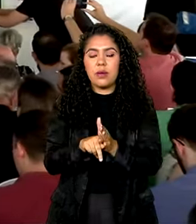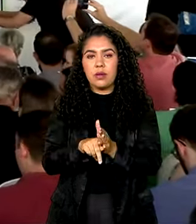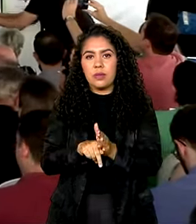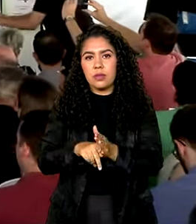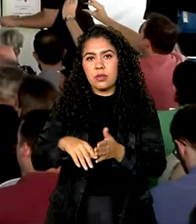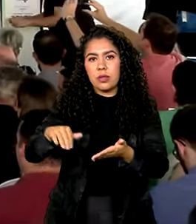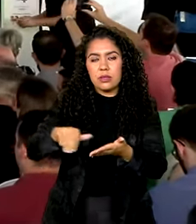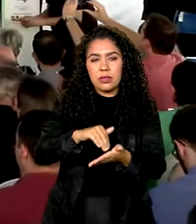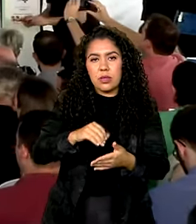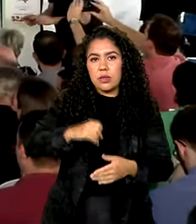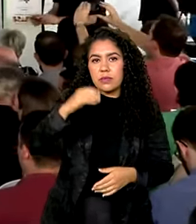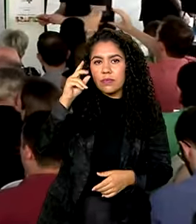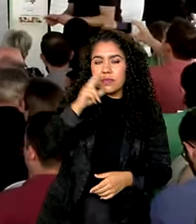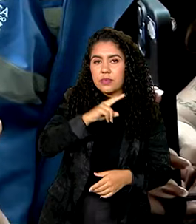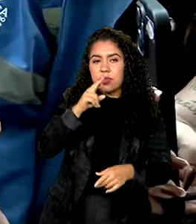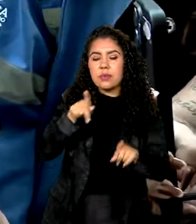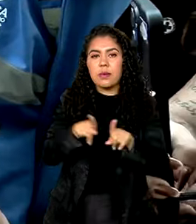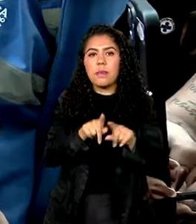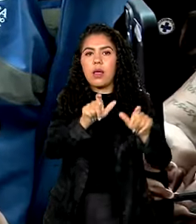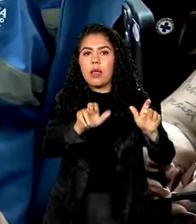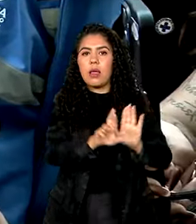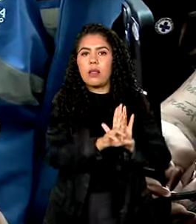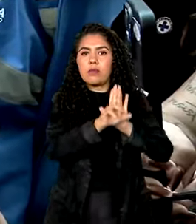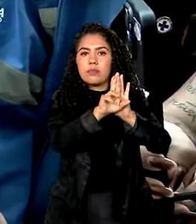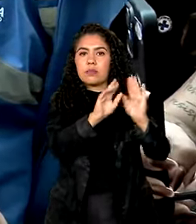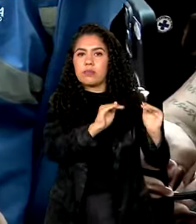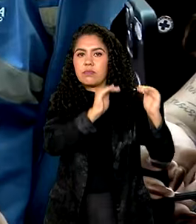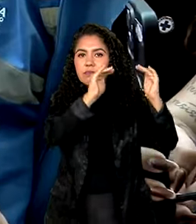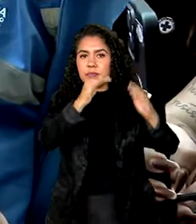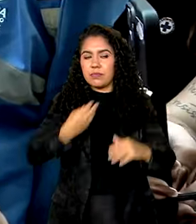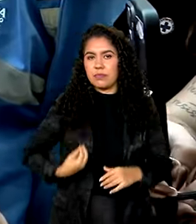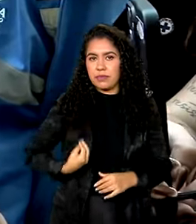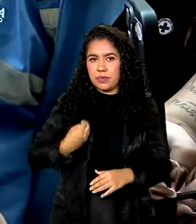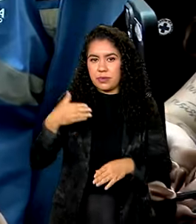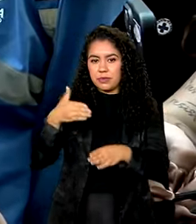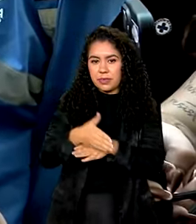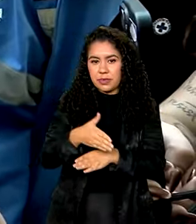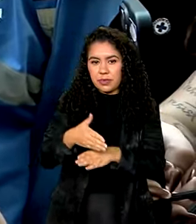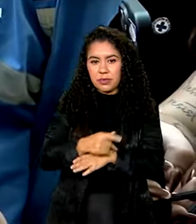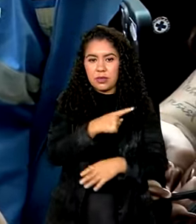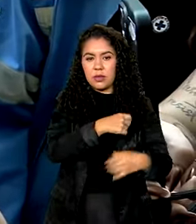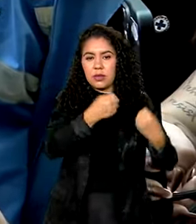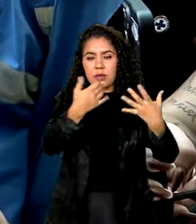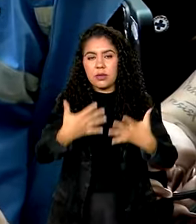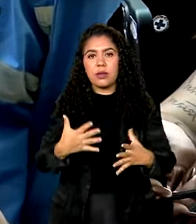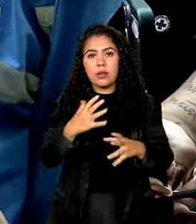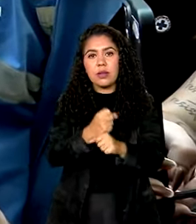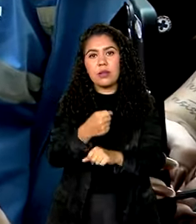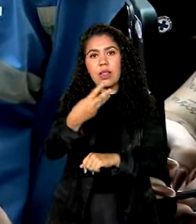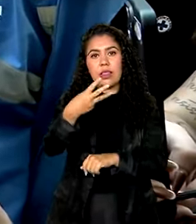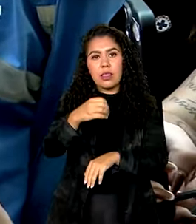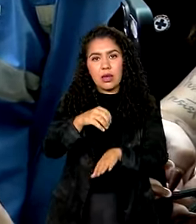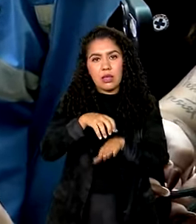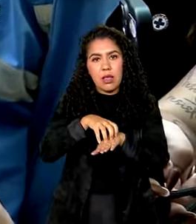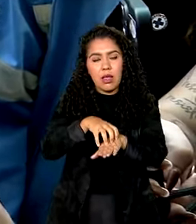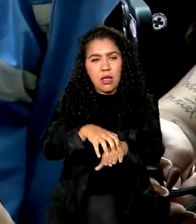e de outras autoridades. Nós antecipamos a entrega de 30 ambulâncias do SAMU para o estado